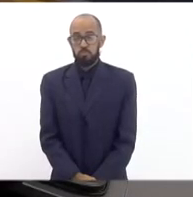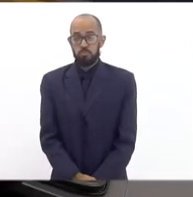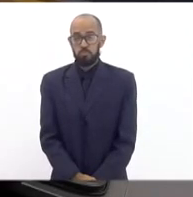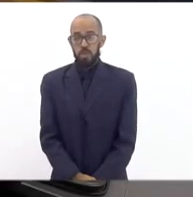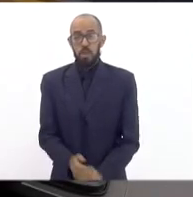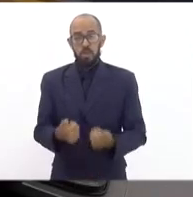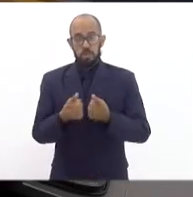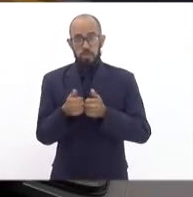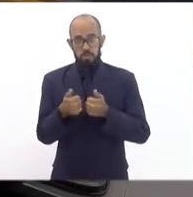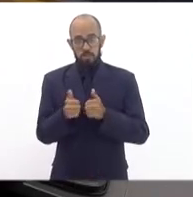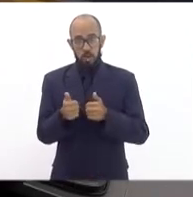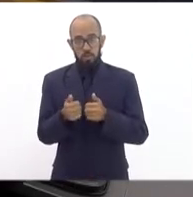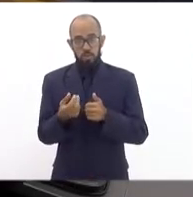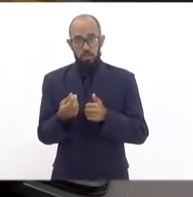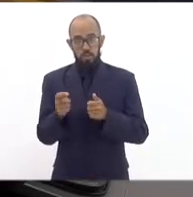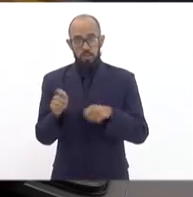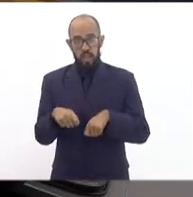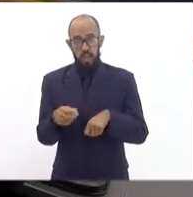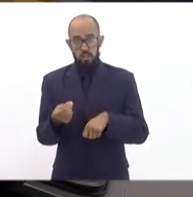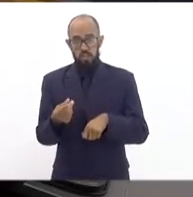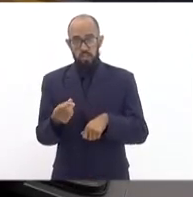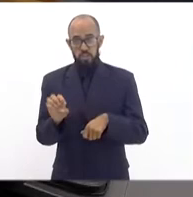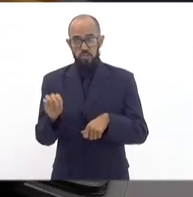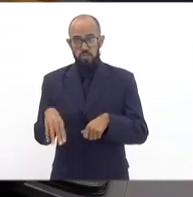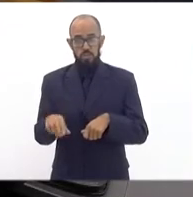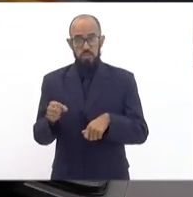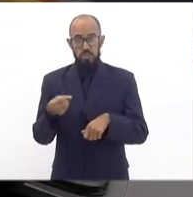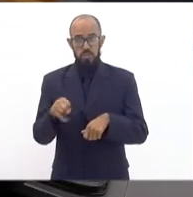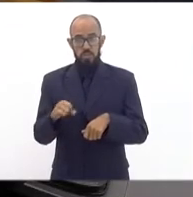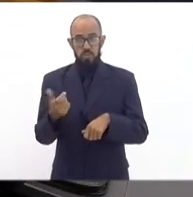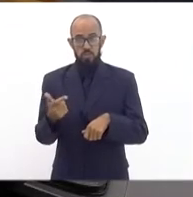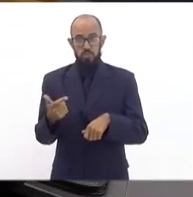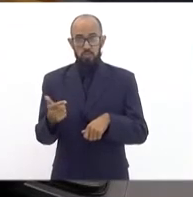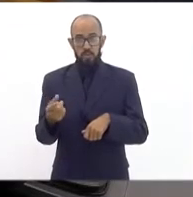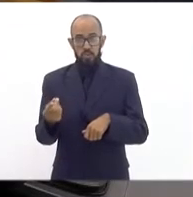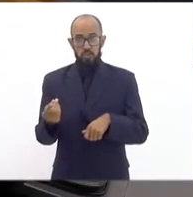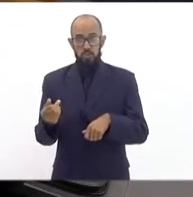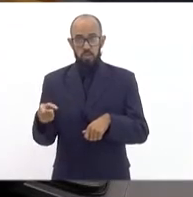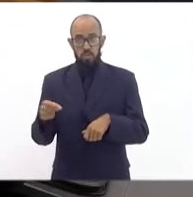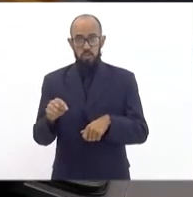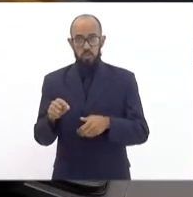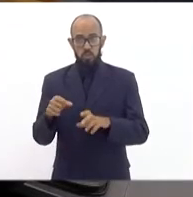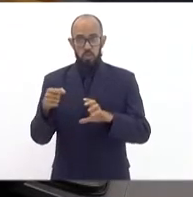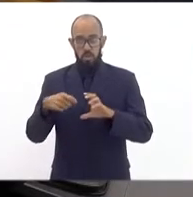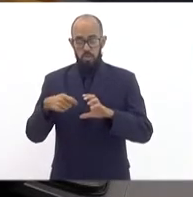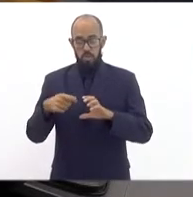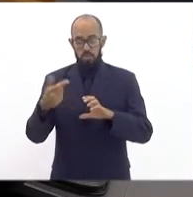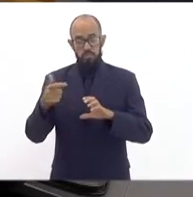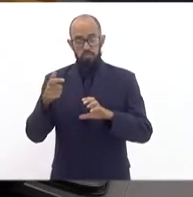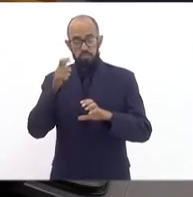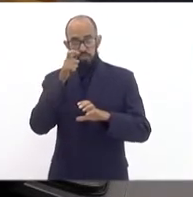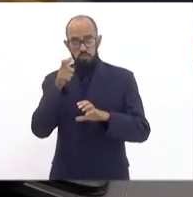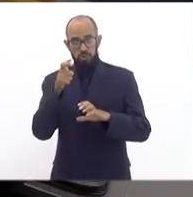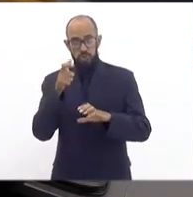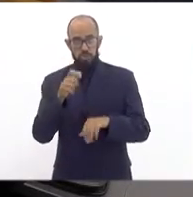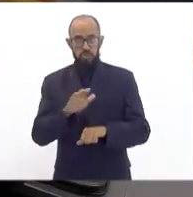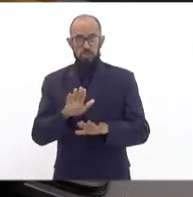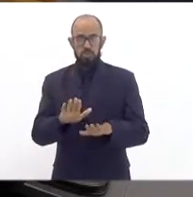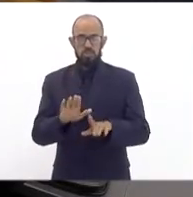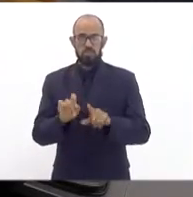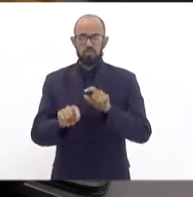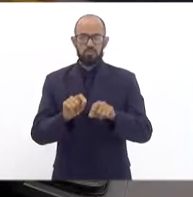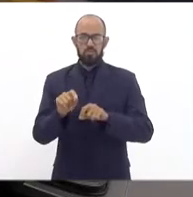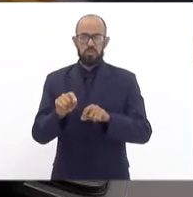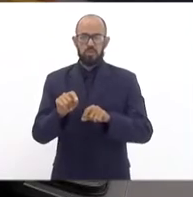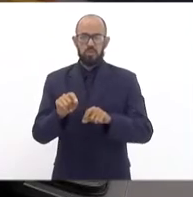dinheiro. Se não desse dinheiro, o capital não tomava conta. E o que acontece? O